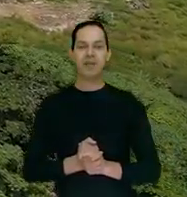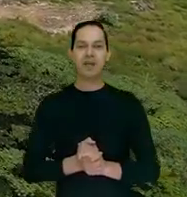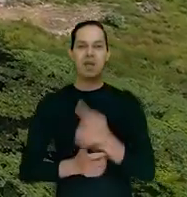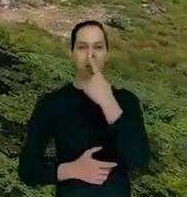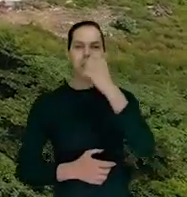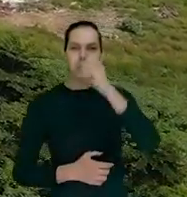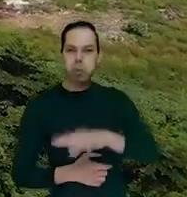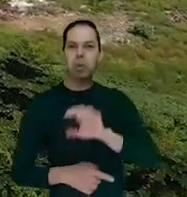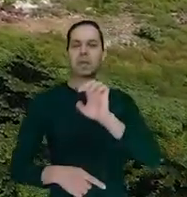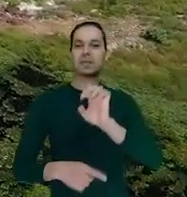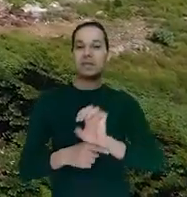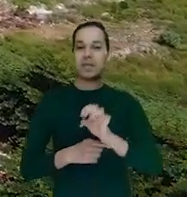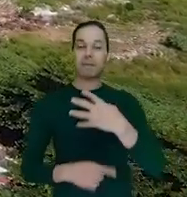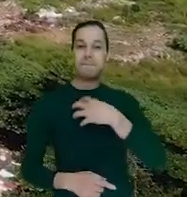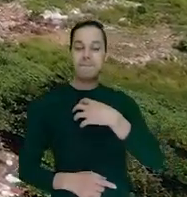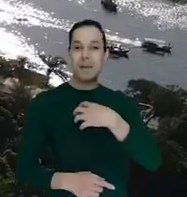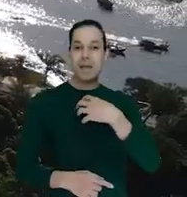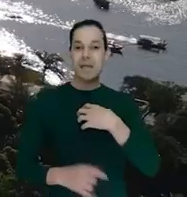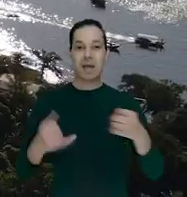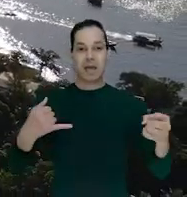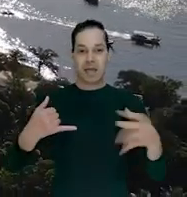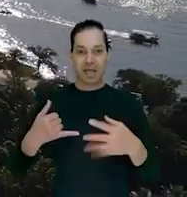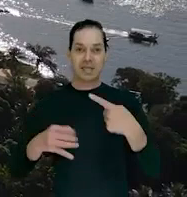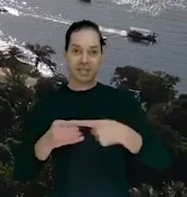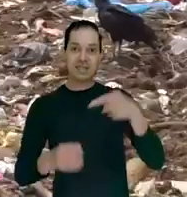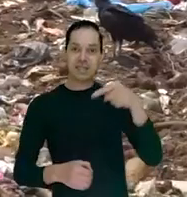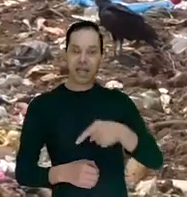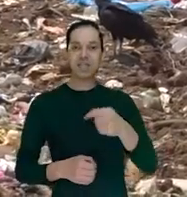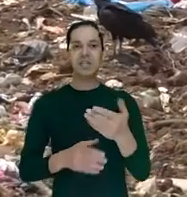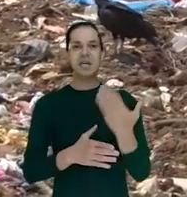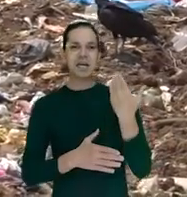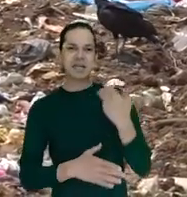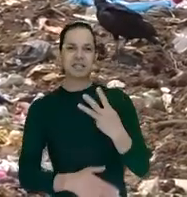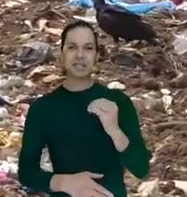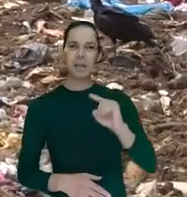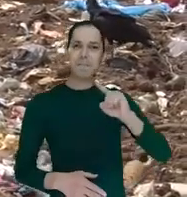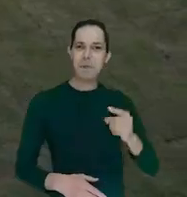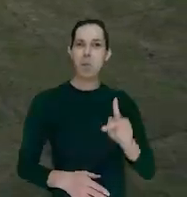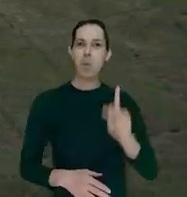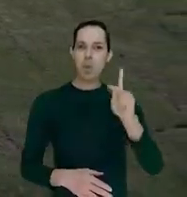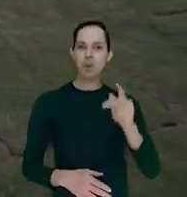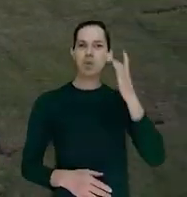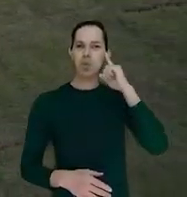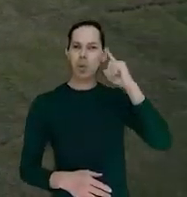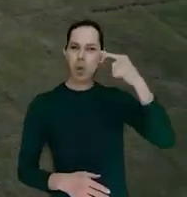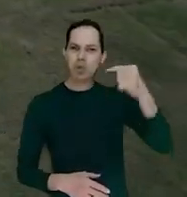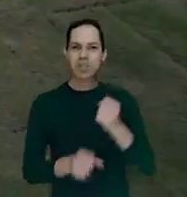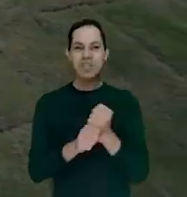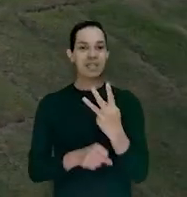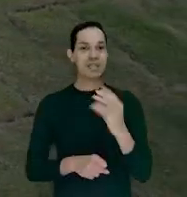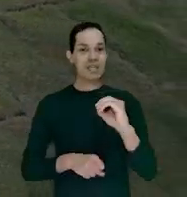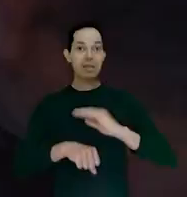Efetuamos o histórico encerramento do lixão a céu aberto de Itacaré, na Bahia, que recebia 30 toneladas de lixo diariamente, há mais de